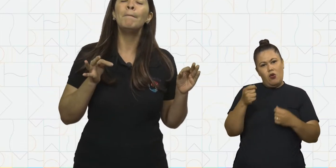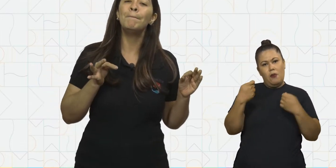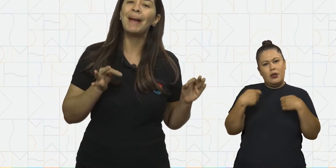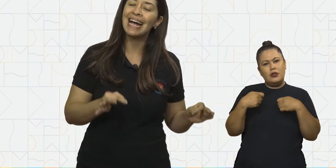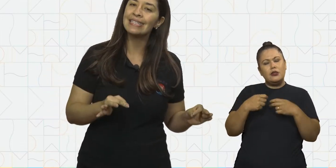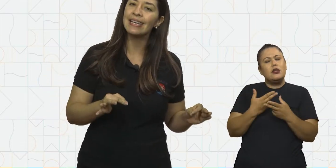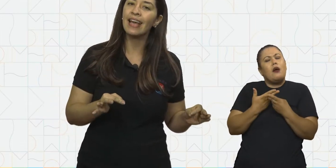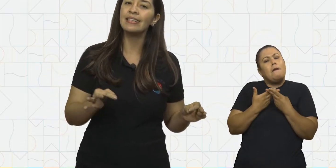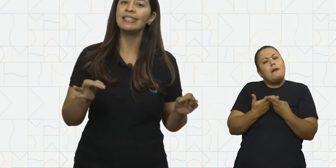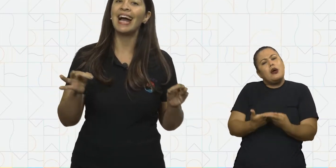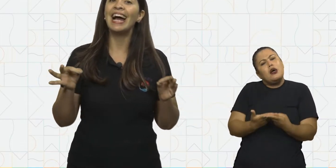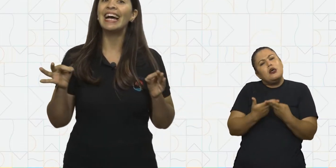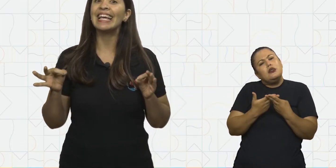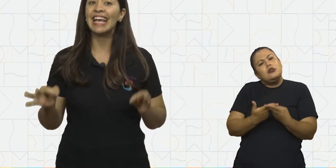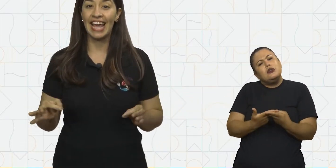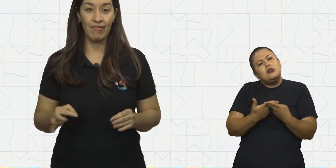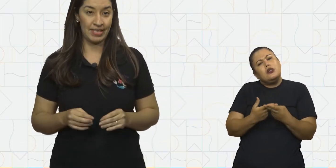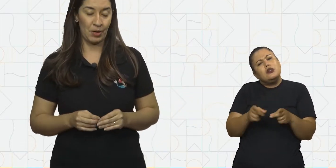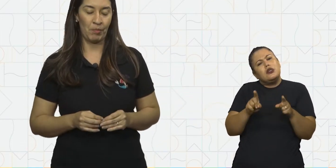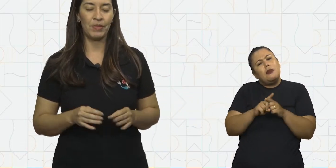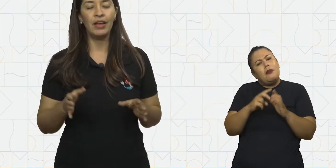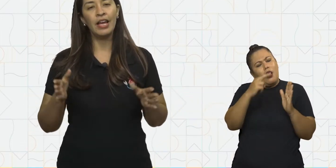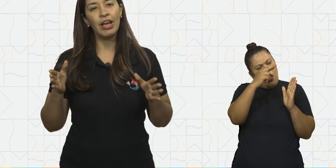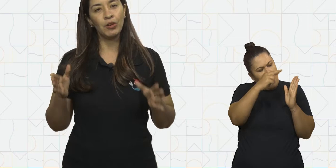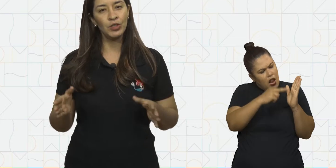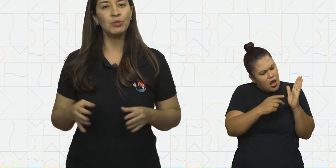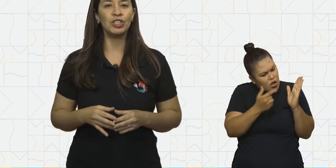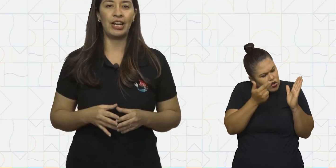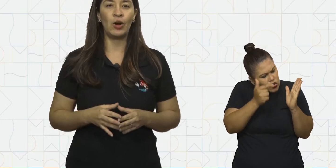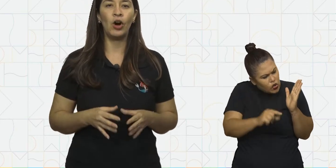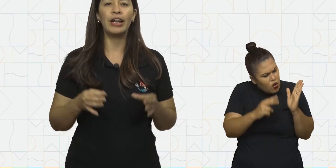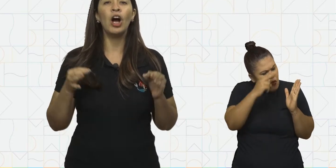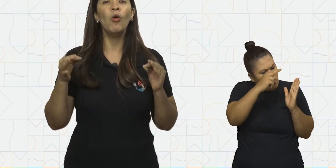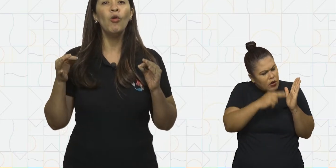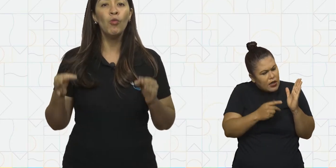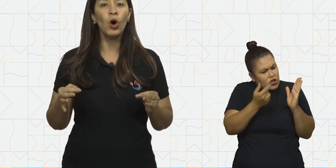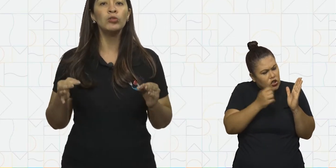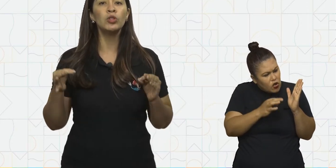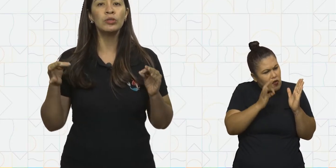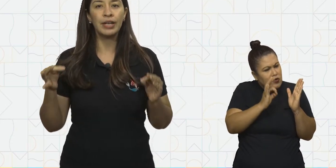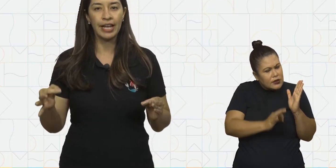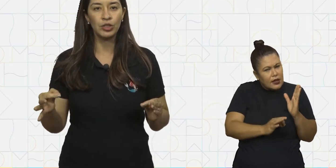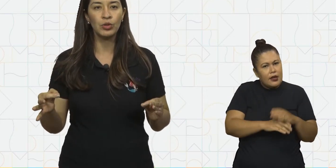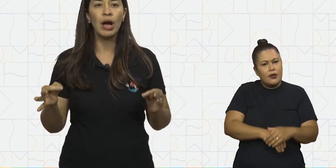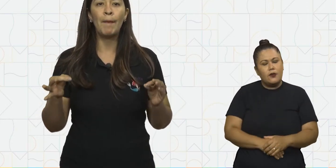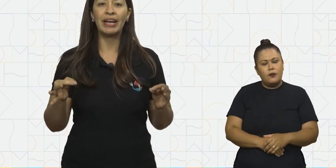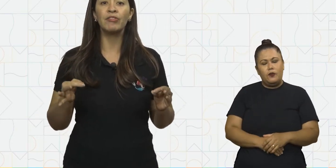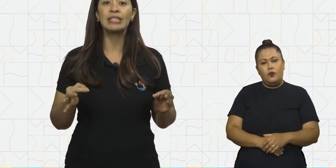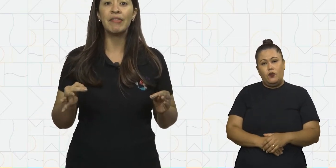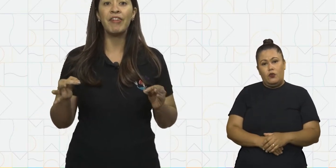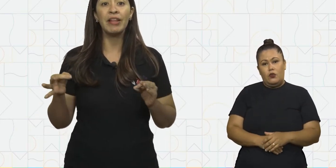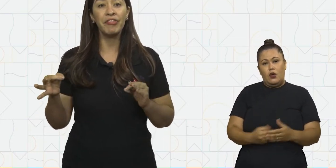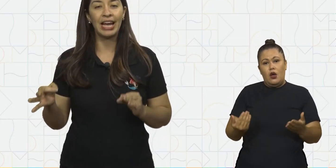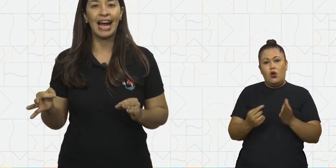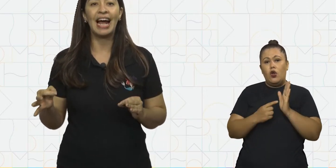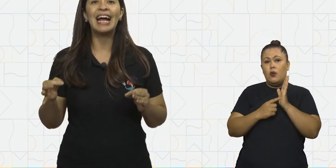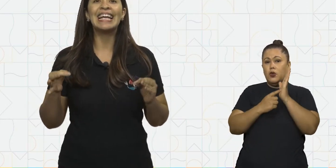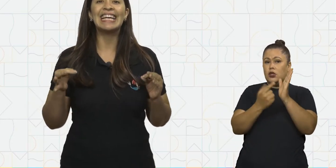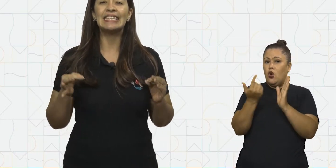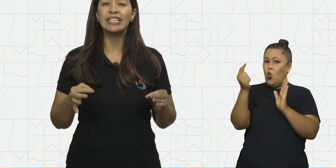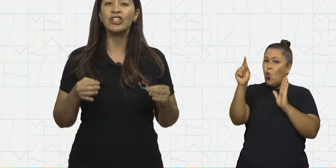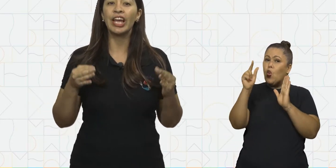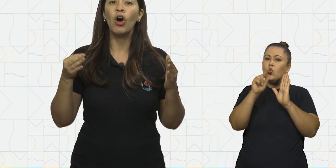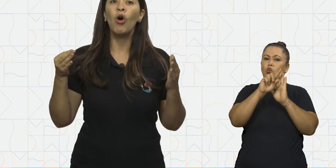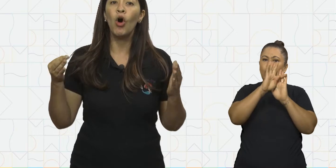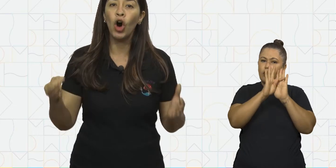necessário paciência e revisão. Eu vou te mostrar agora um outro trecho para você verificar